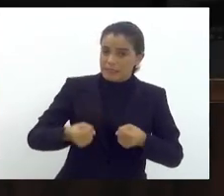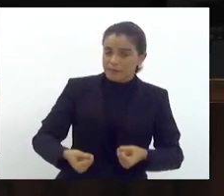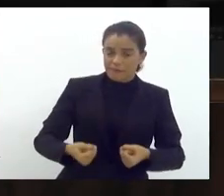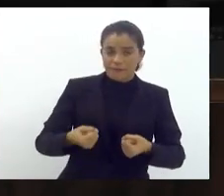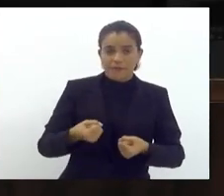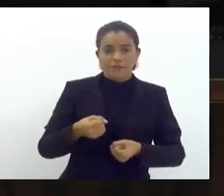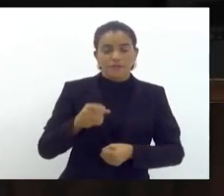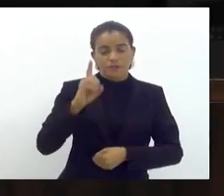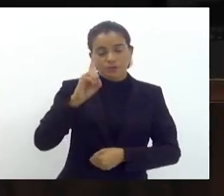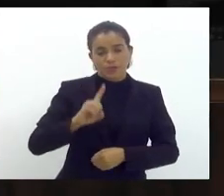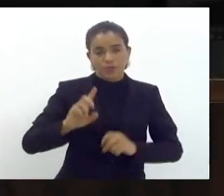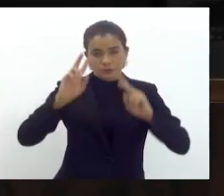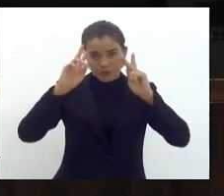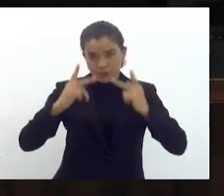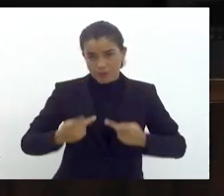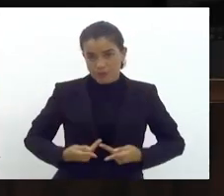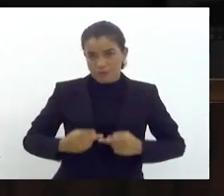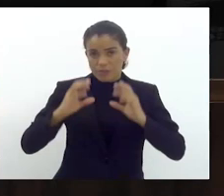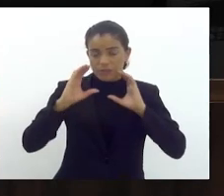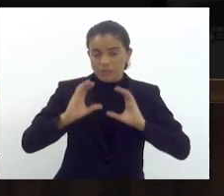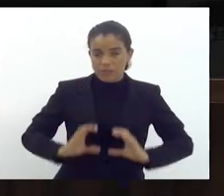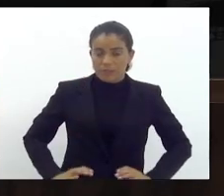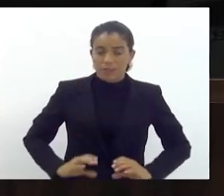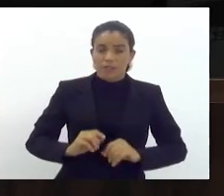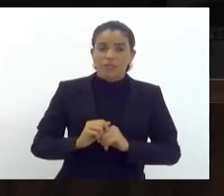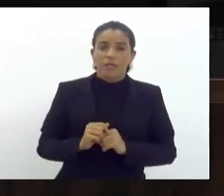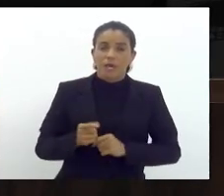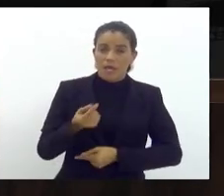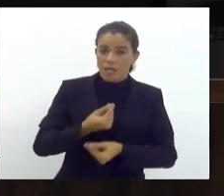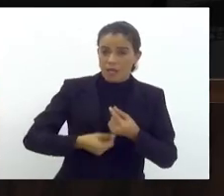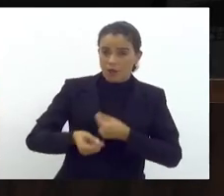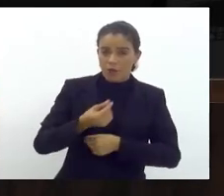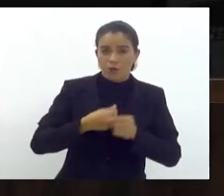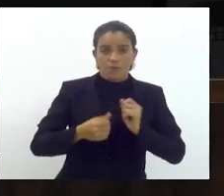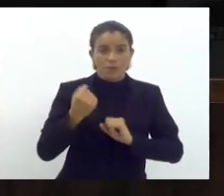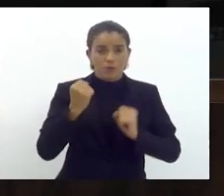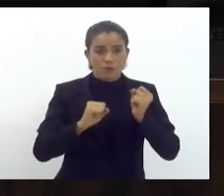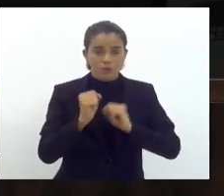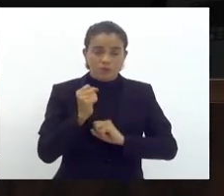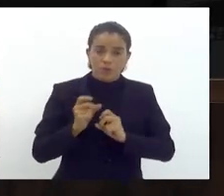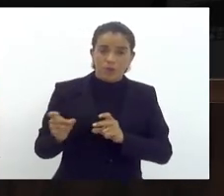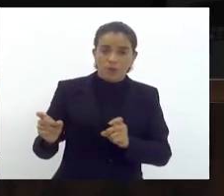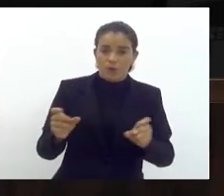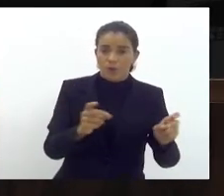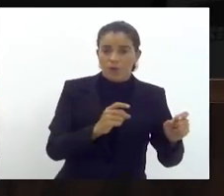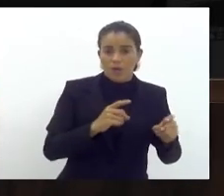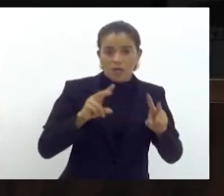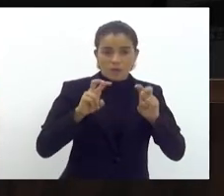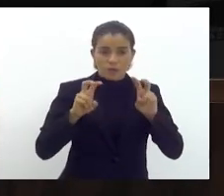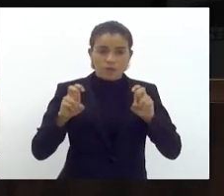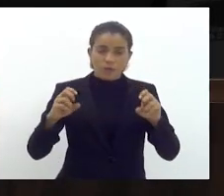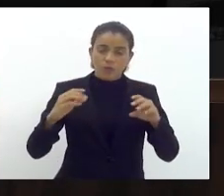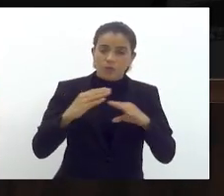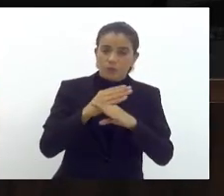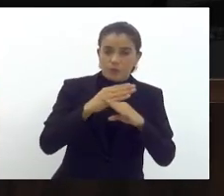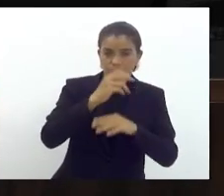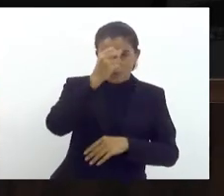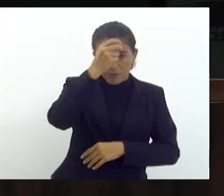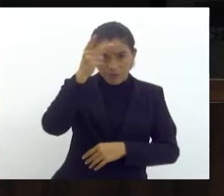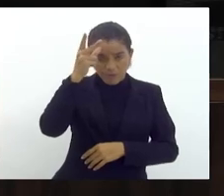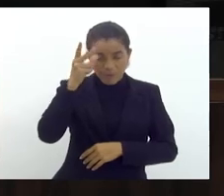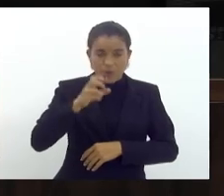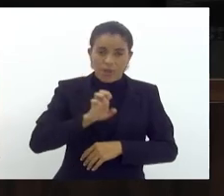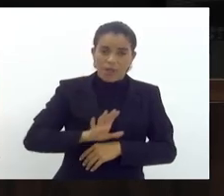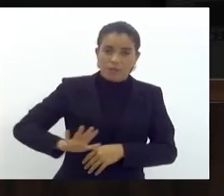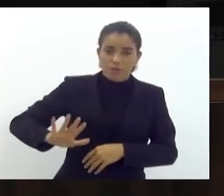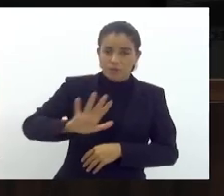dos direitos humanos e Cidadania de Economia indústria comércio de assuntos municipais de desenvolvimento Regional de